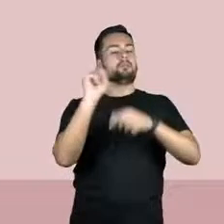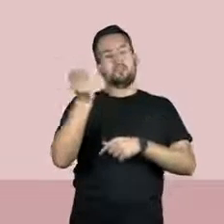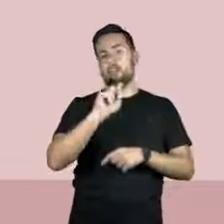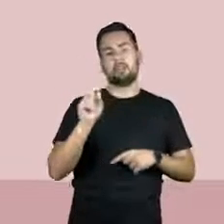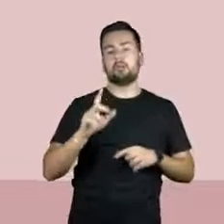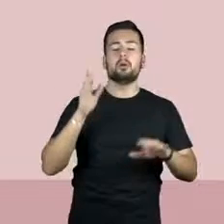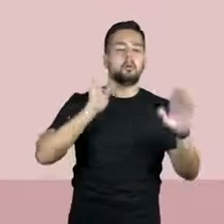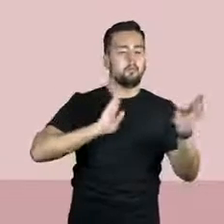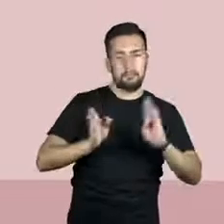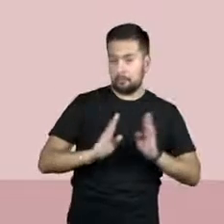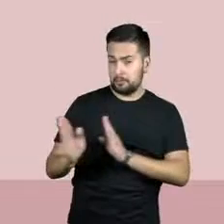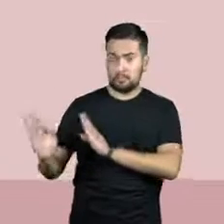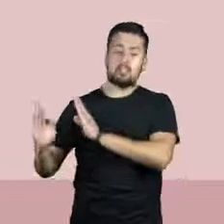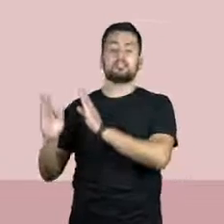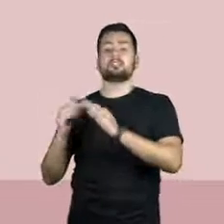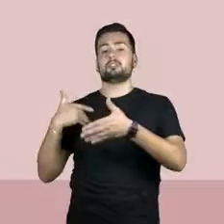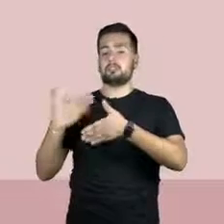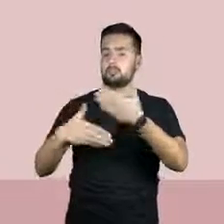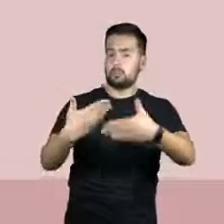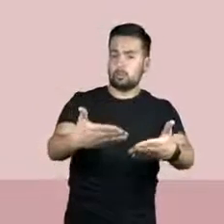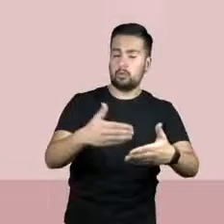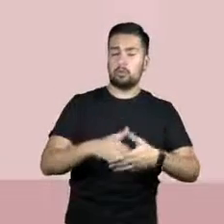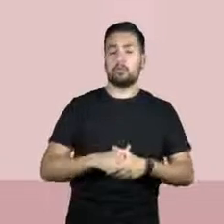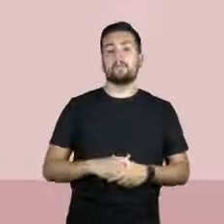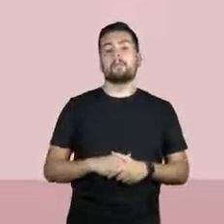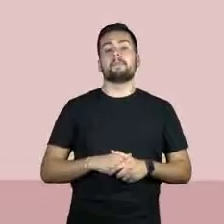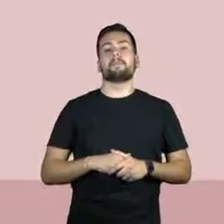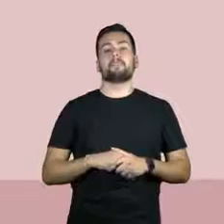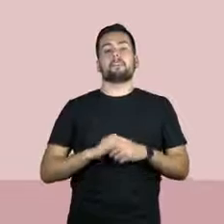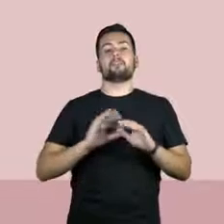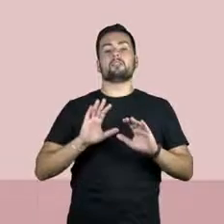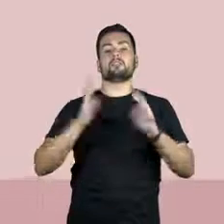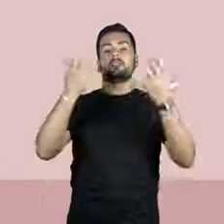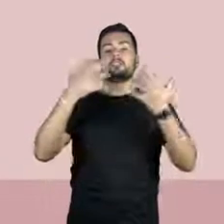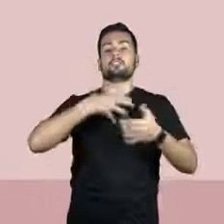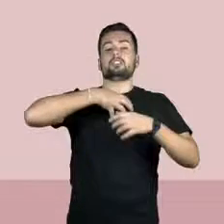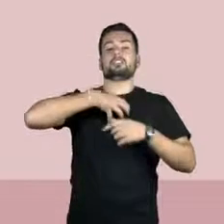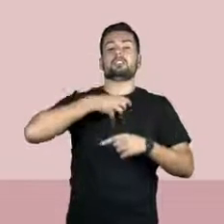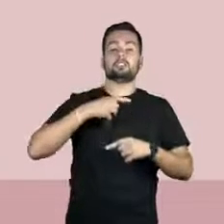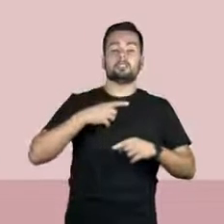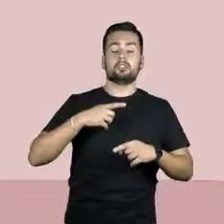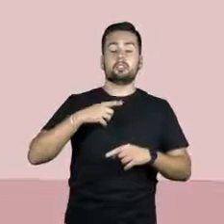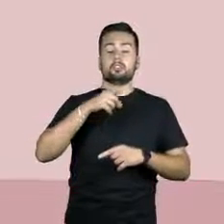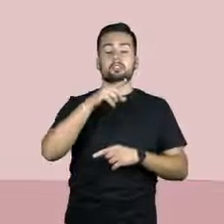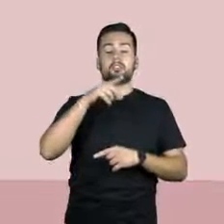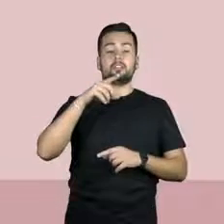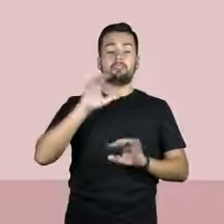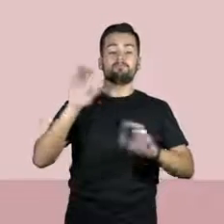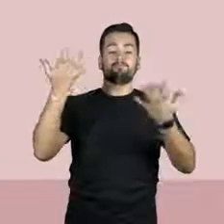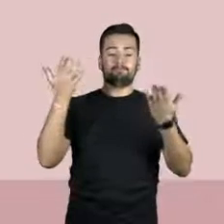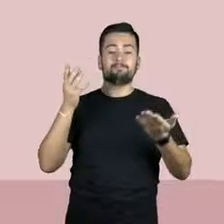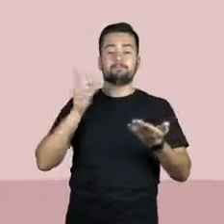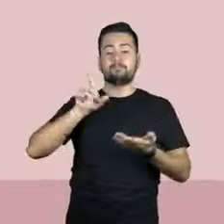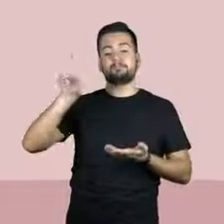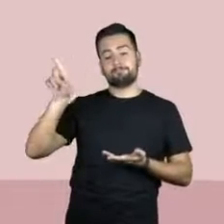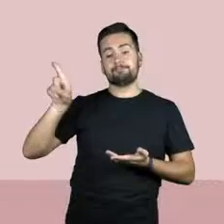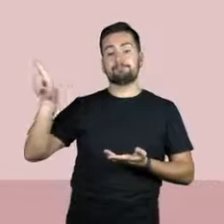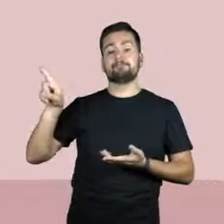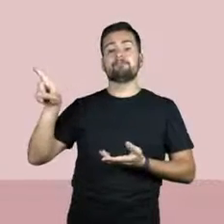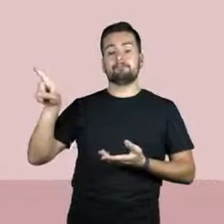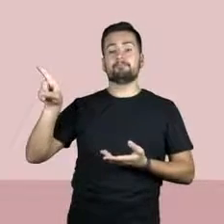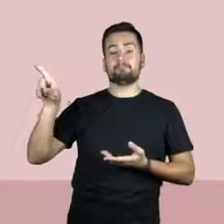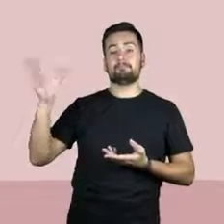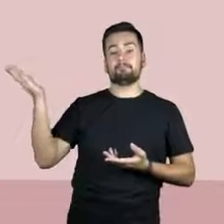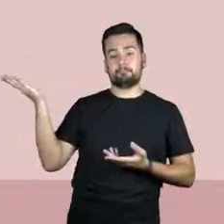processo. Isso ocorre de tal maneira que provavelmente vai gerar esse tipo de situação,